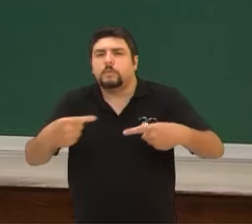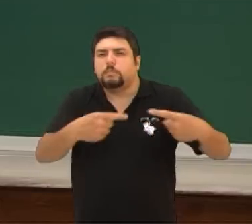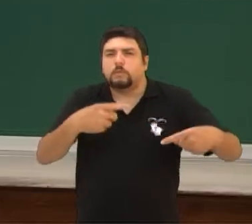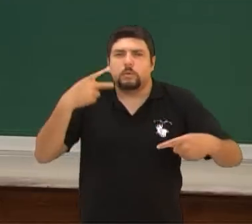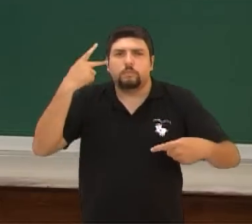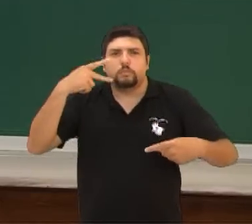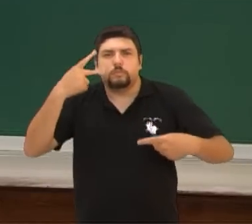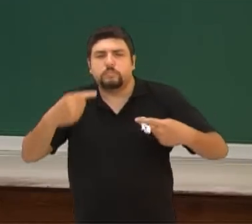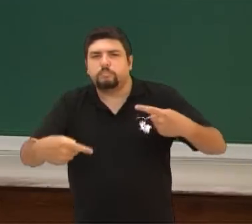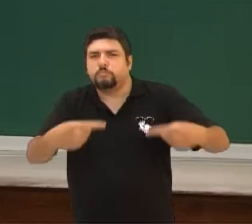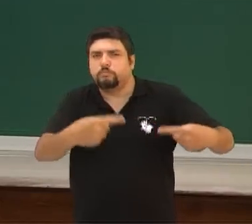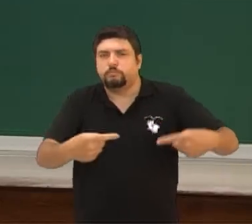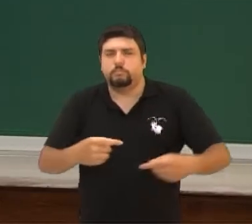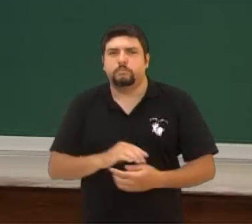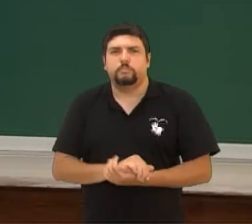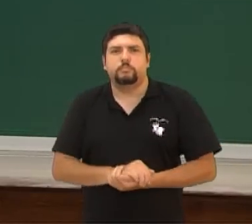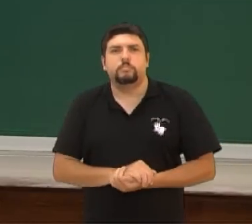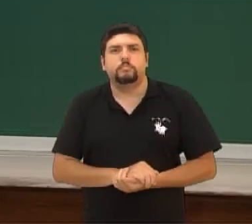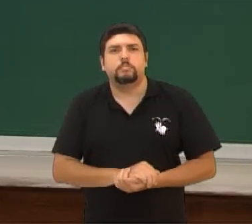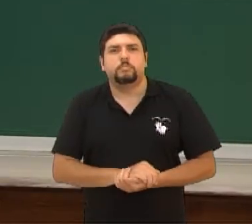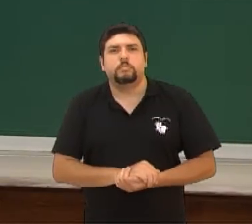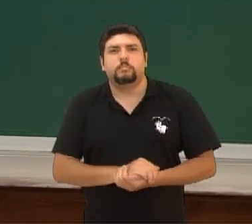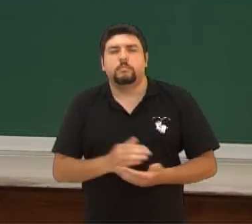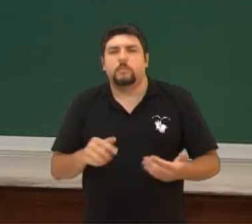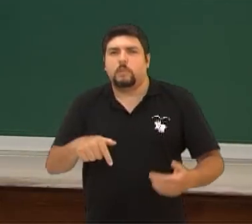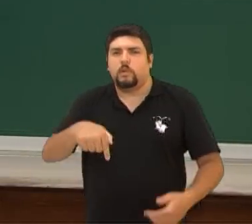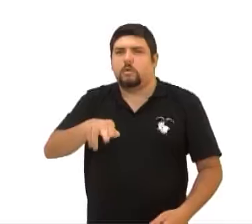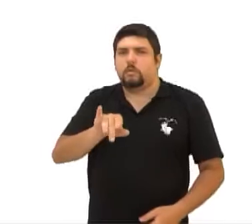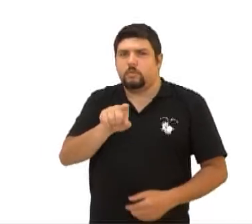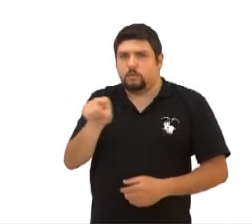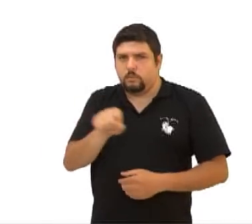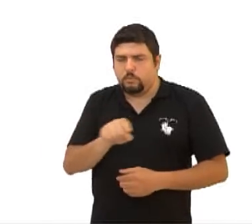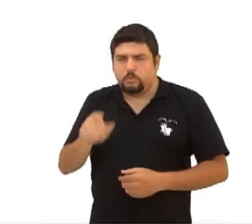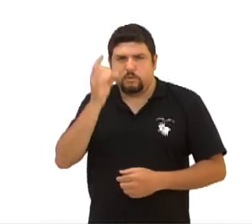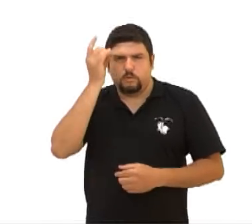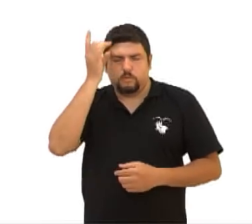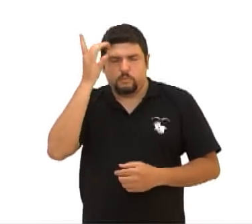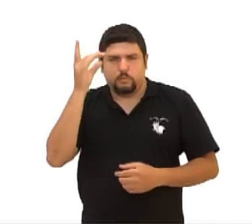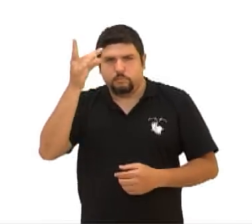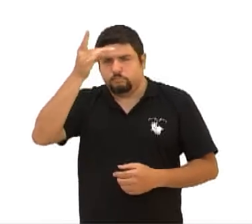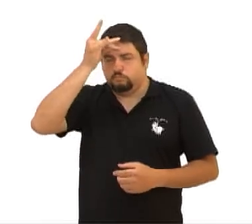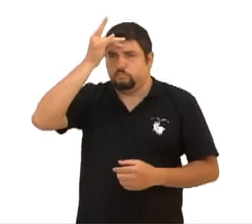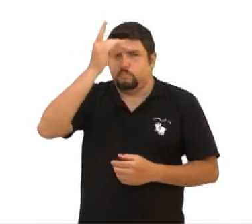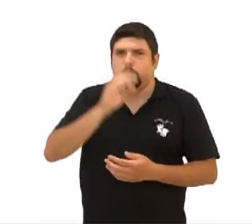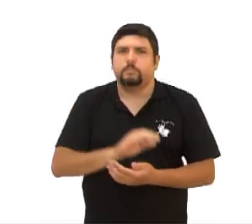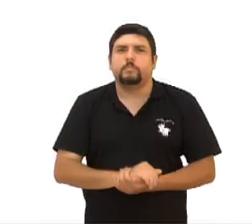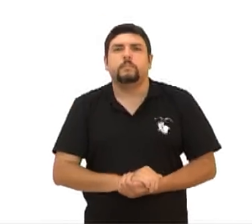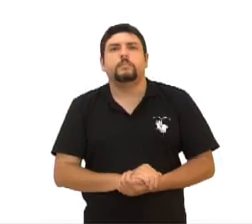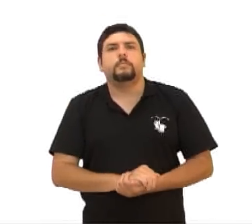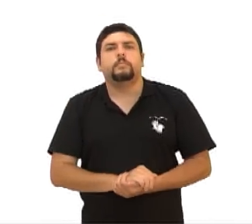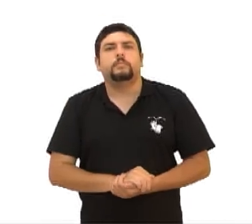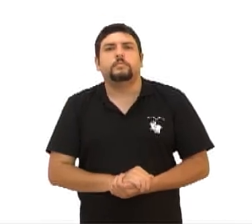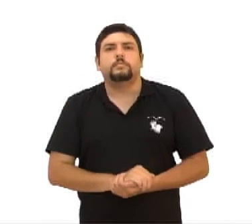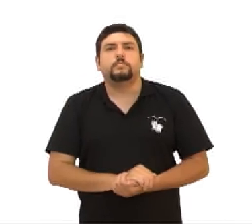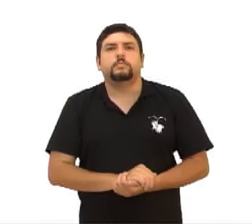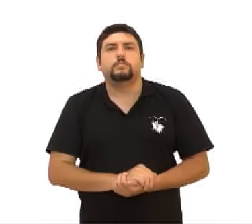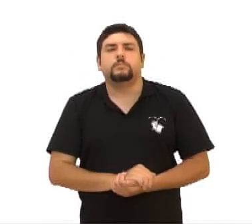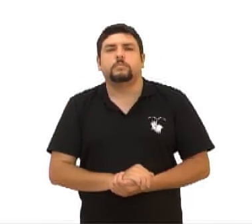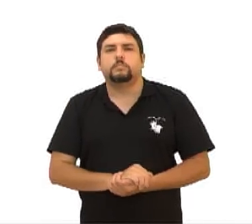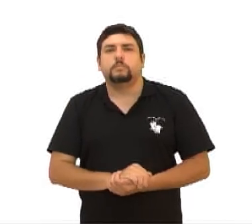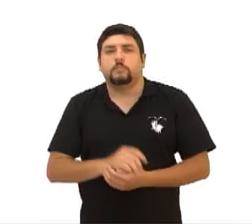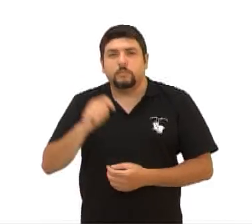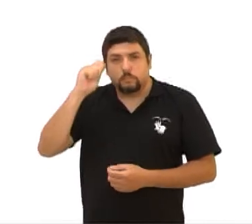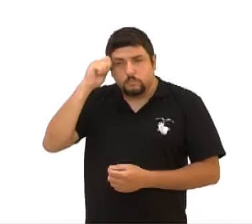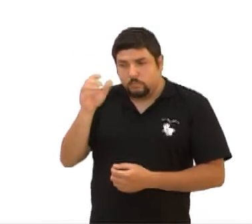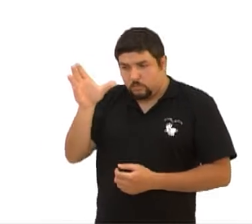nossos governantes. Vamos lá para um quiz agora, né? Fácil também para a gente fixar essa informação aí. A urbanização da